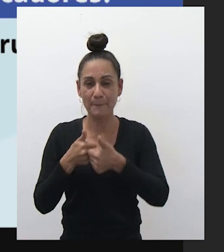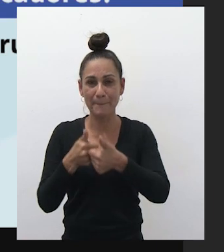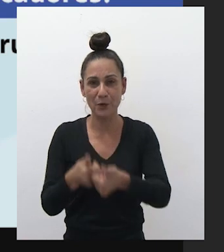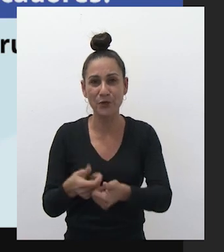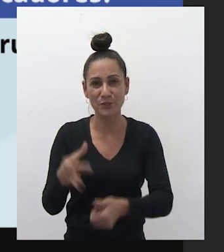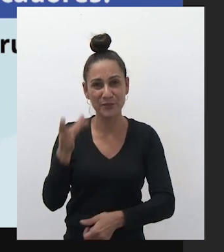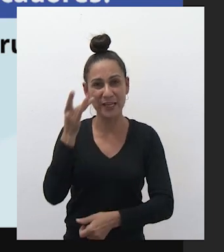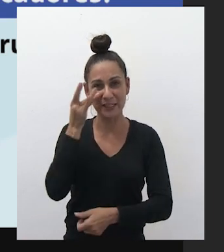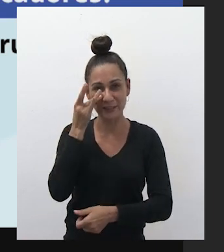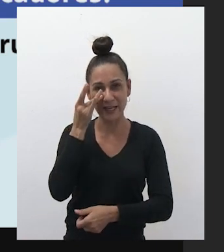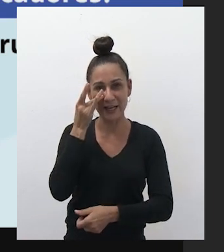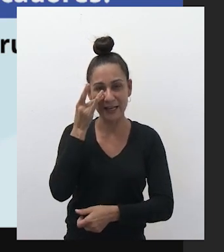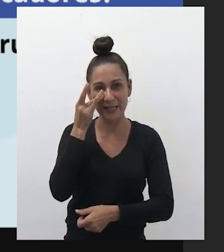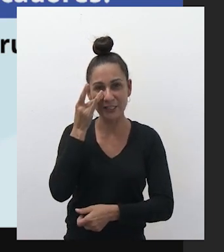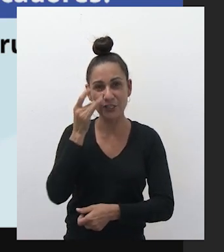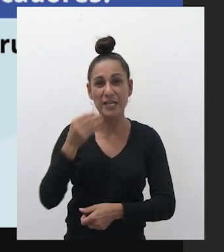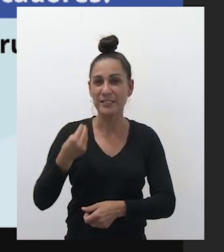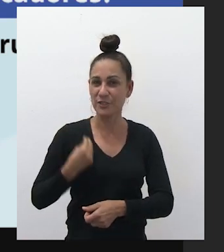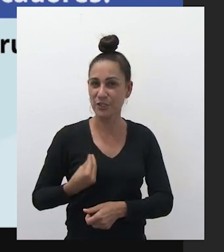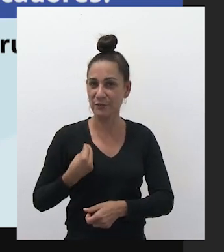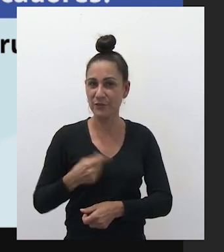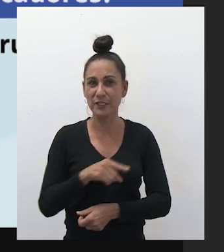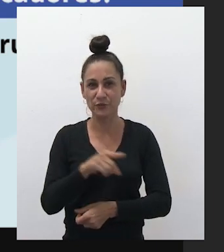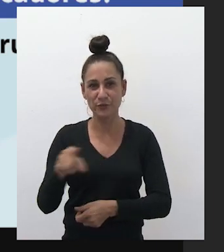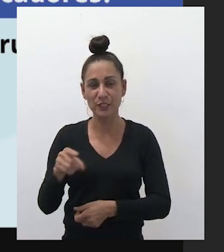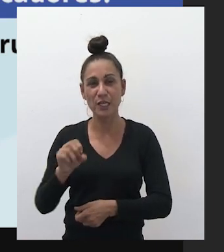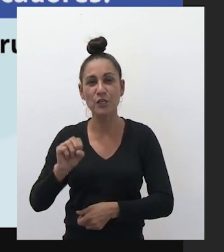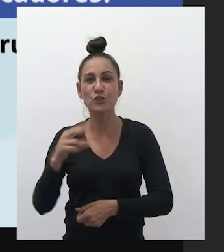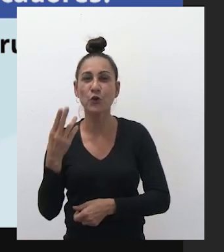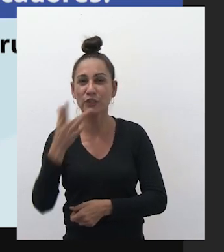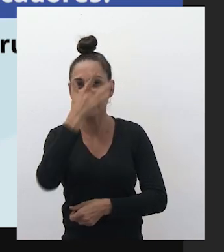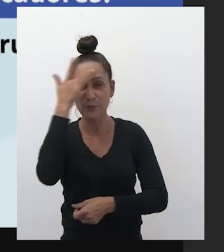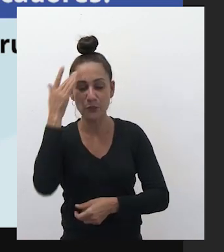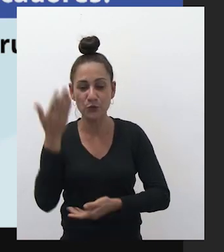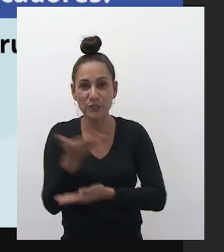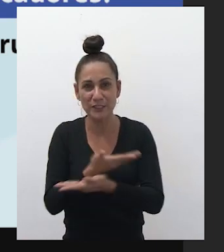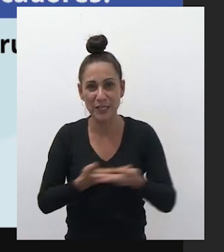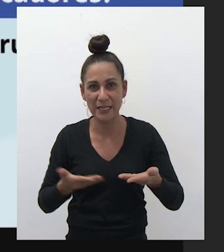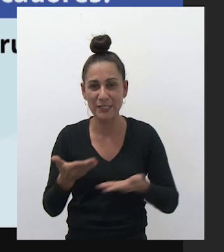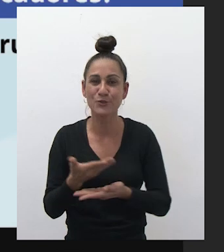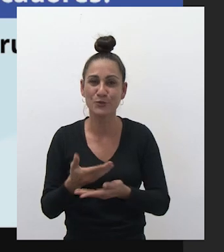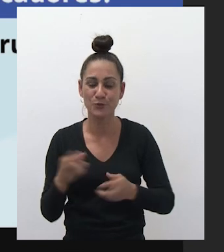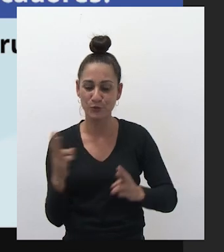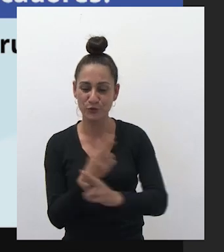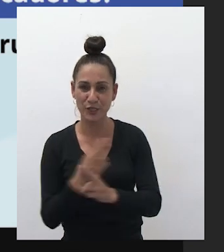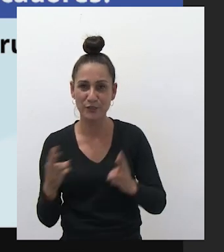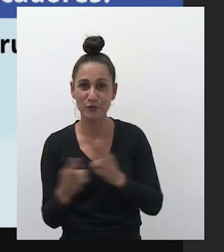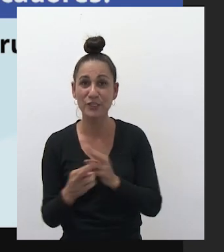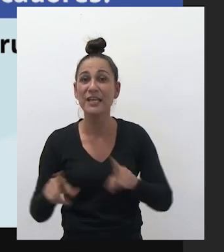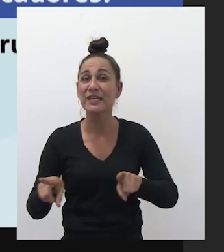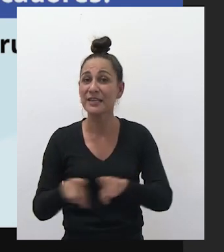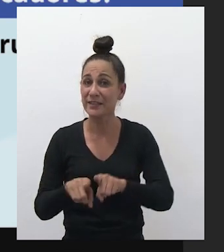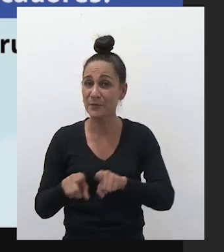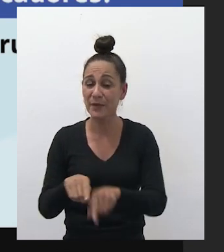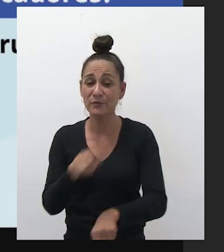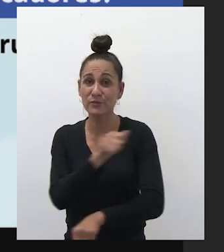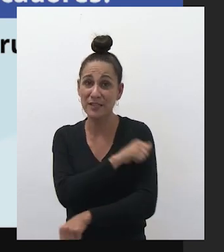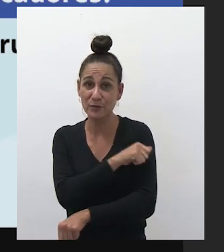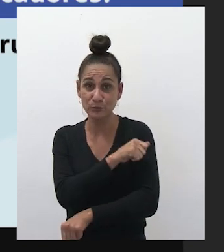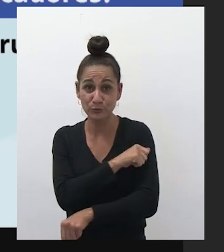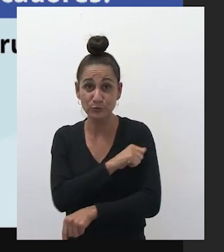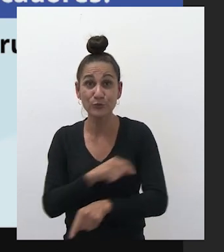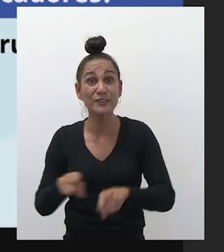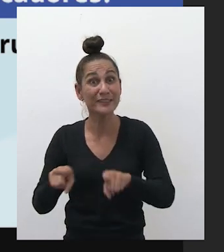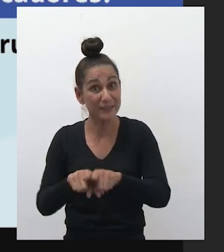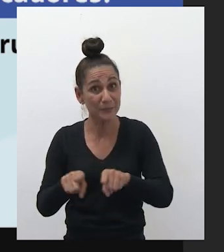realidade, seja aí na vida de vocês ou das pessoas, das suas relações, das minhas também, e dos alunos, das famílias dos